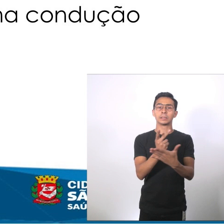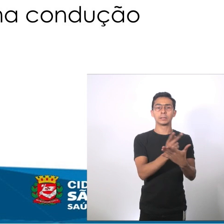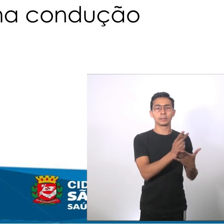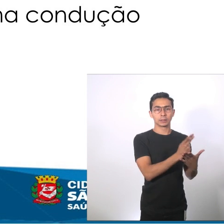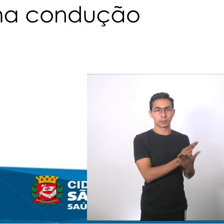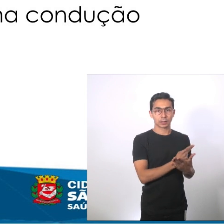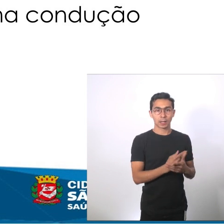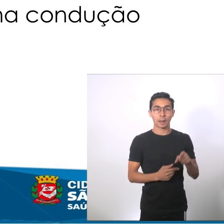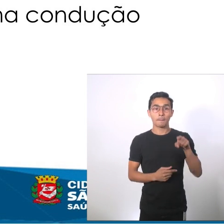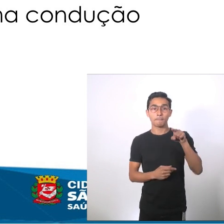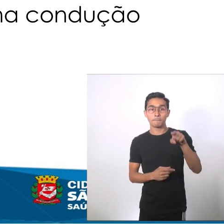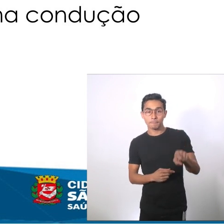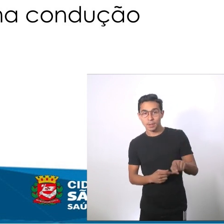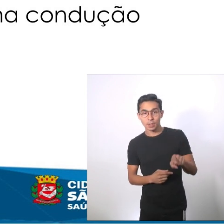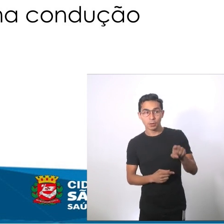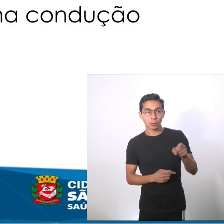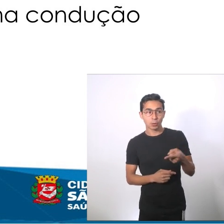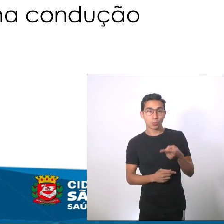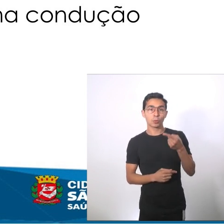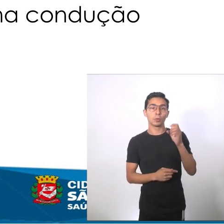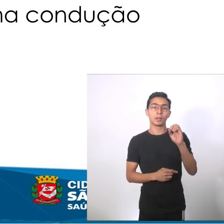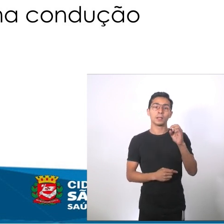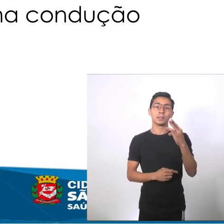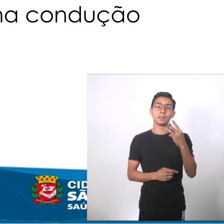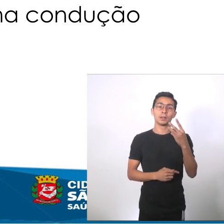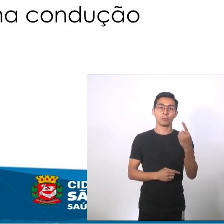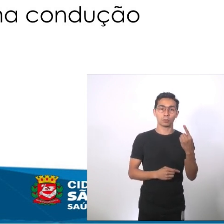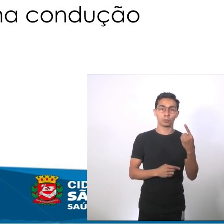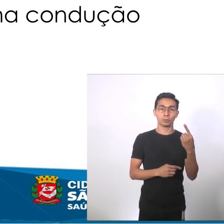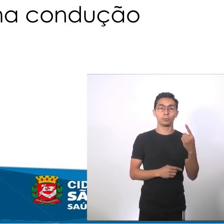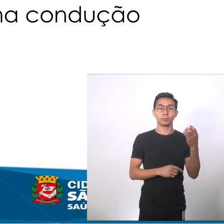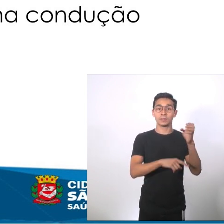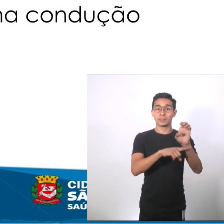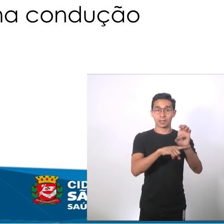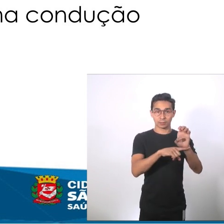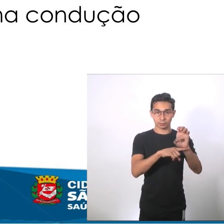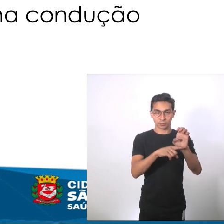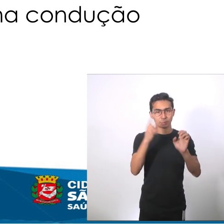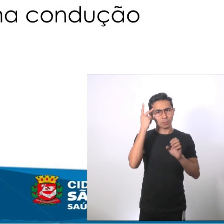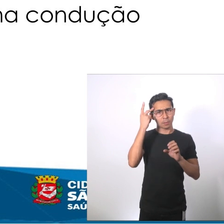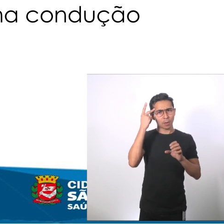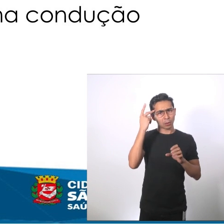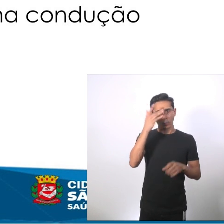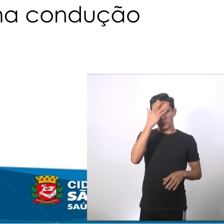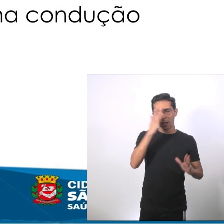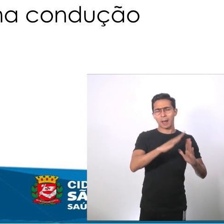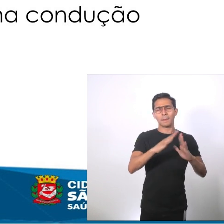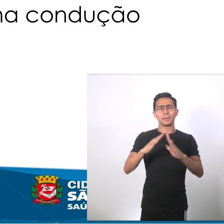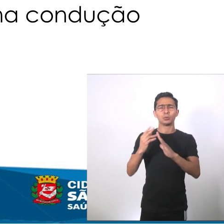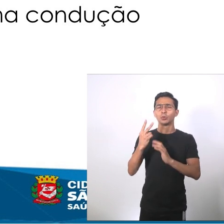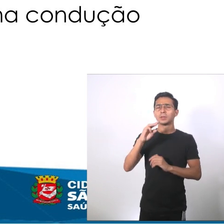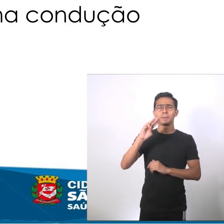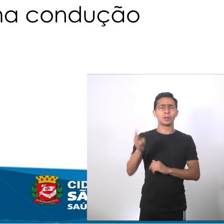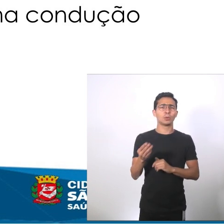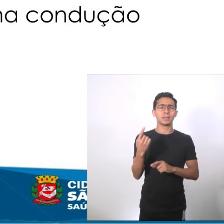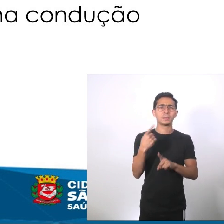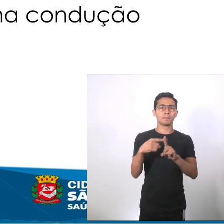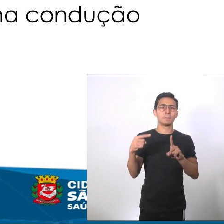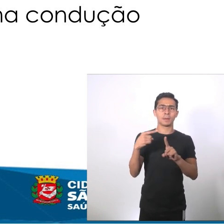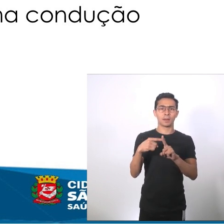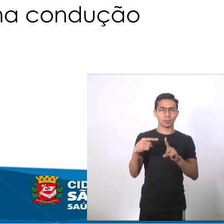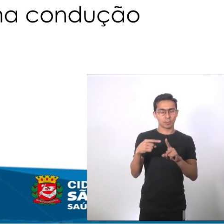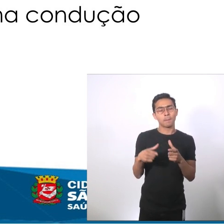no estado. São Paulo, a capital que tem 12 milhões e meio de habitantes, o maior número de casos é esperado